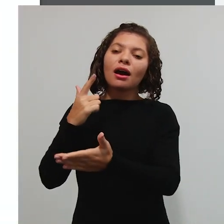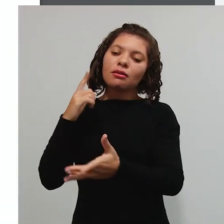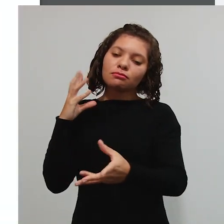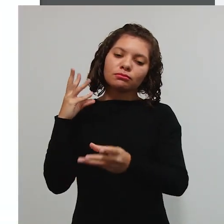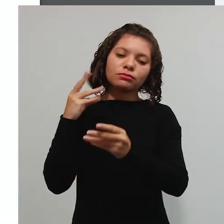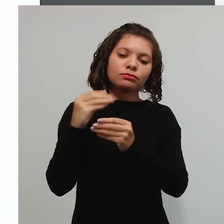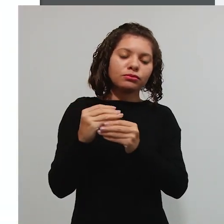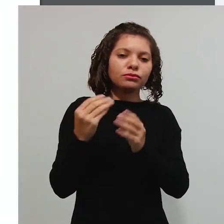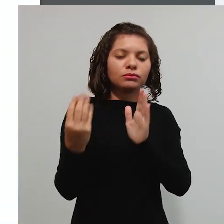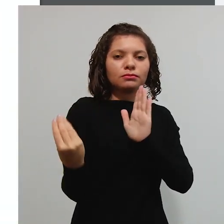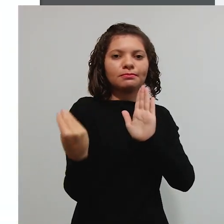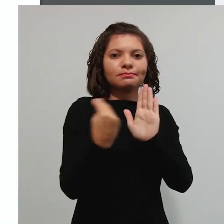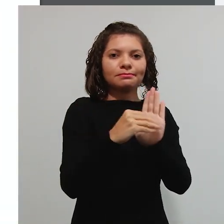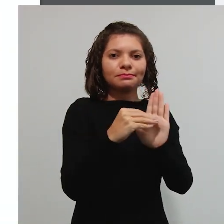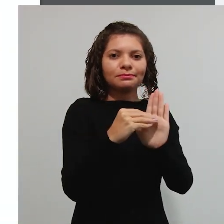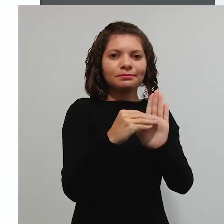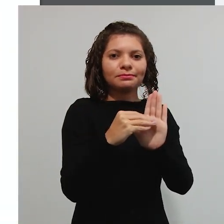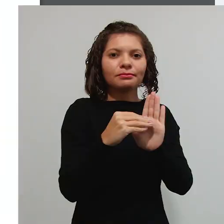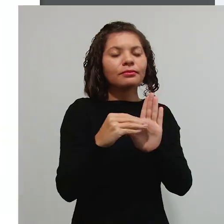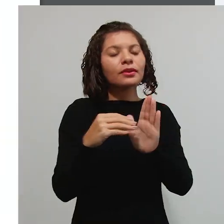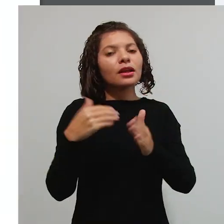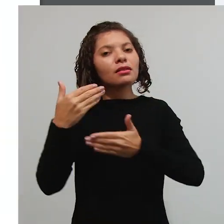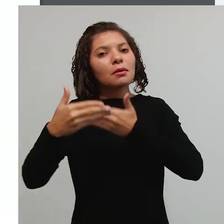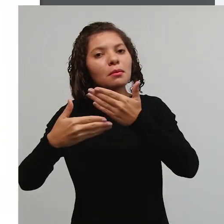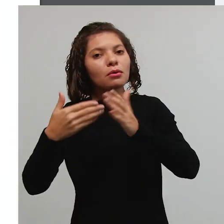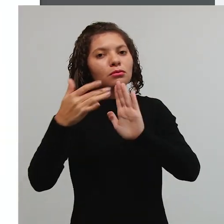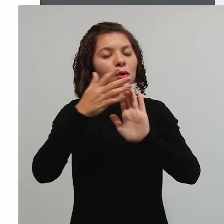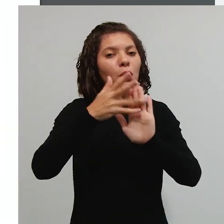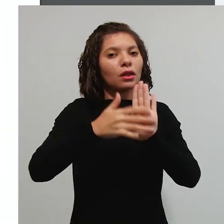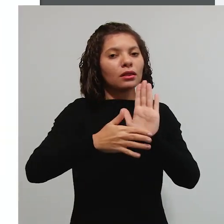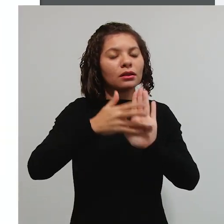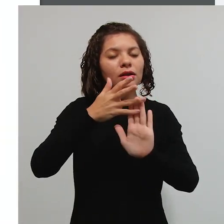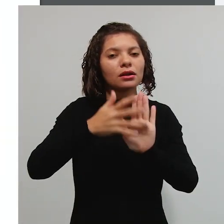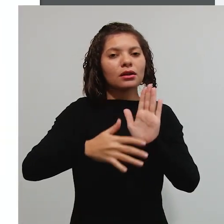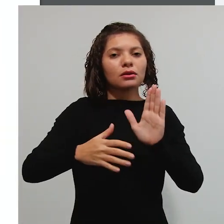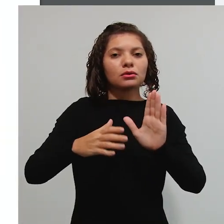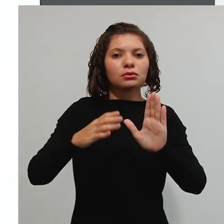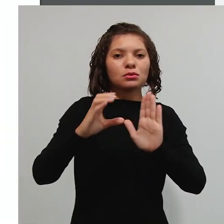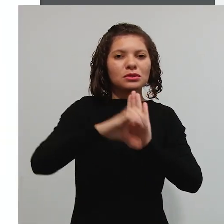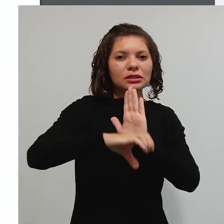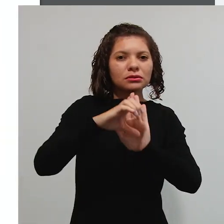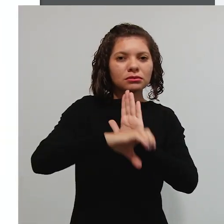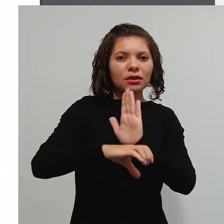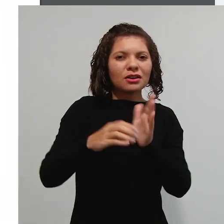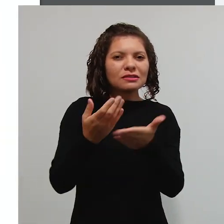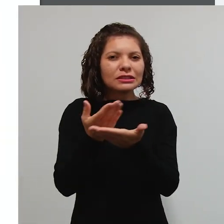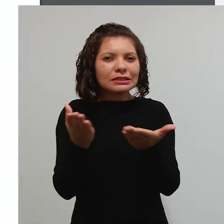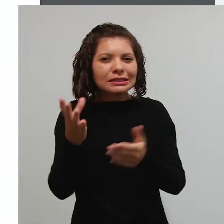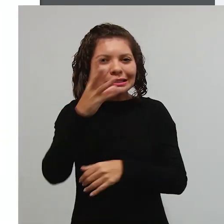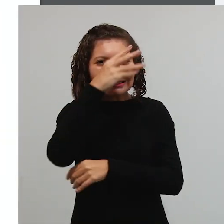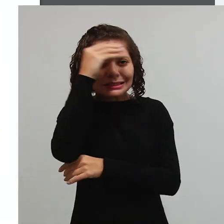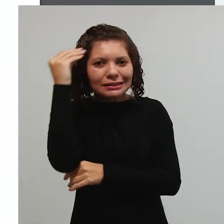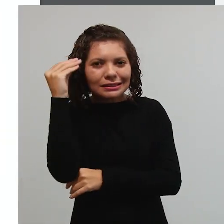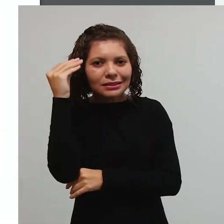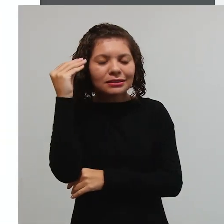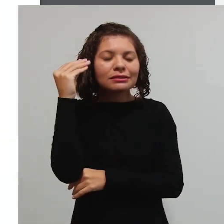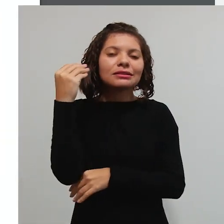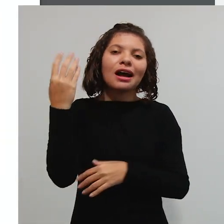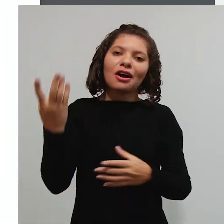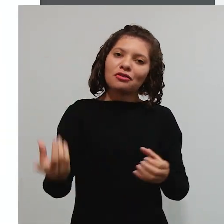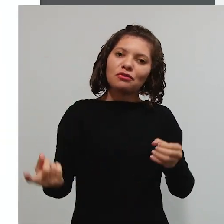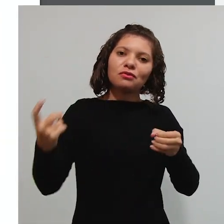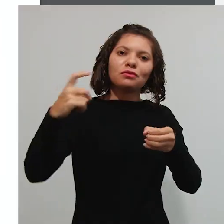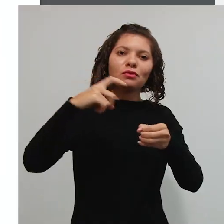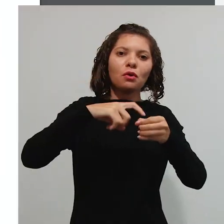temática discutida pela Luluzinha. O roteiro conceitual, que aí se você não lembra como é que faz,